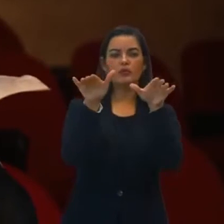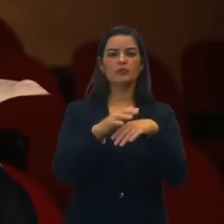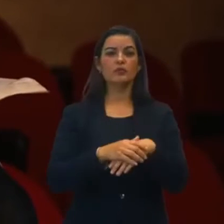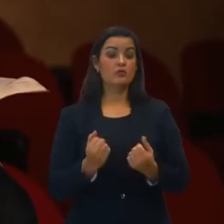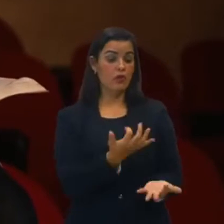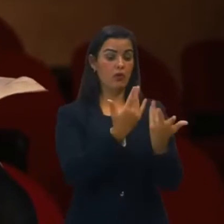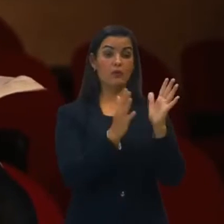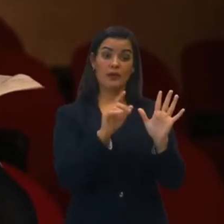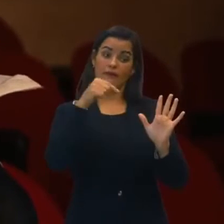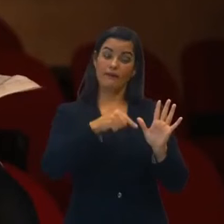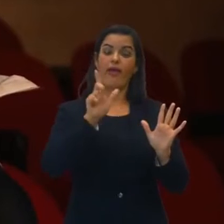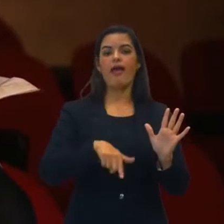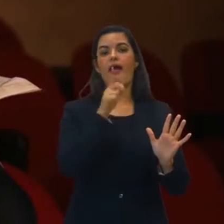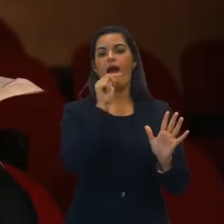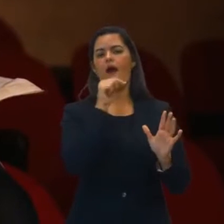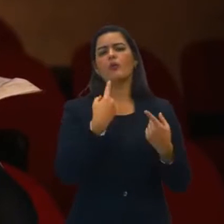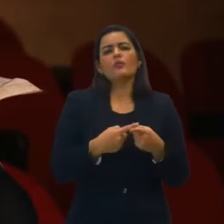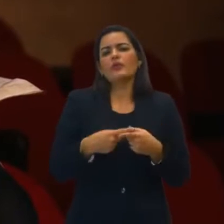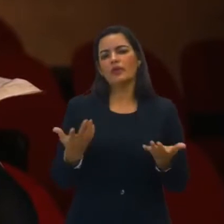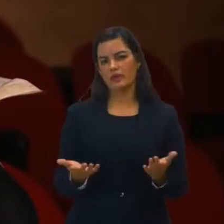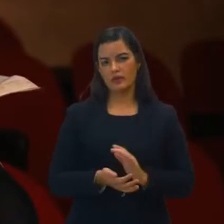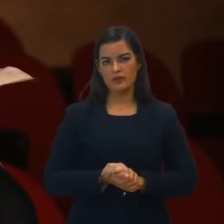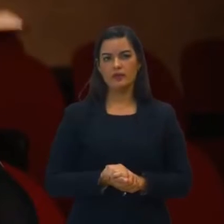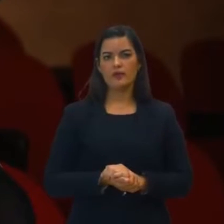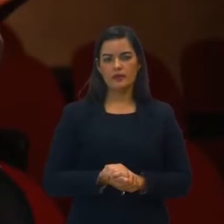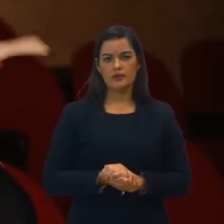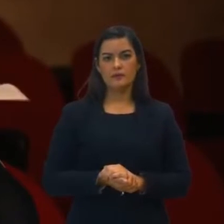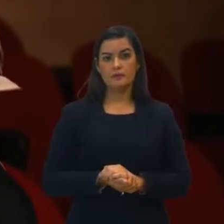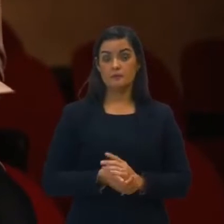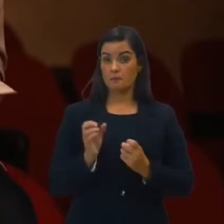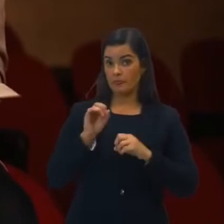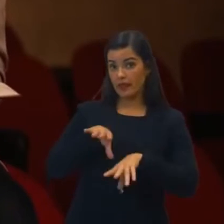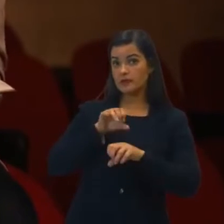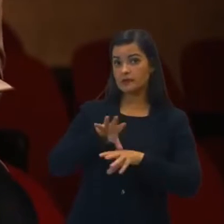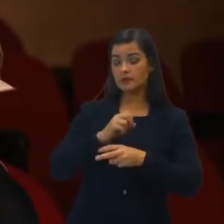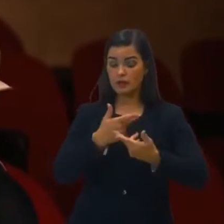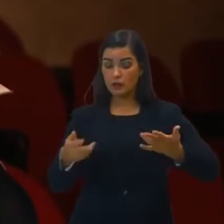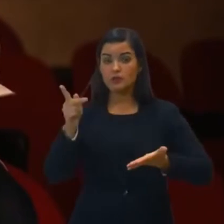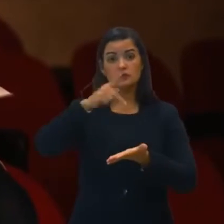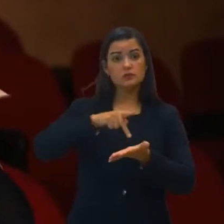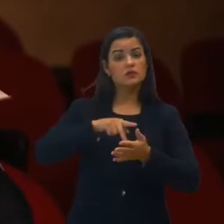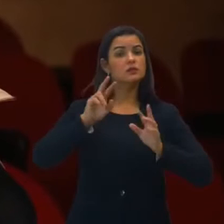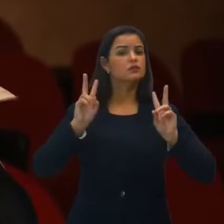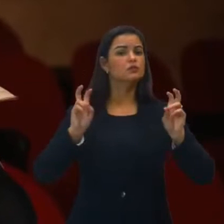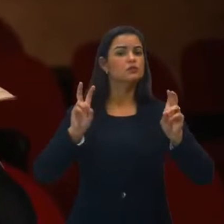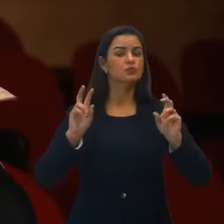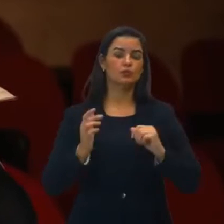representado pela água. E a pergunta é, por quê? Para nos ensinar algumas verdades preciosas.